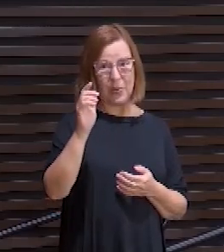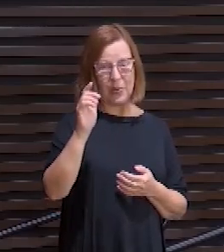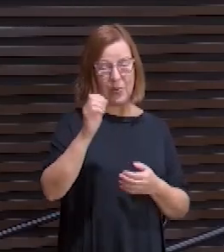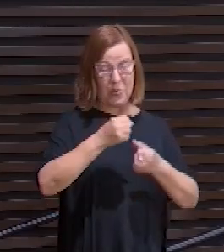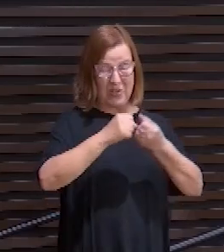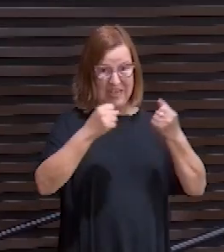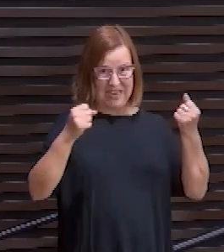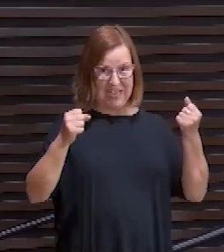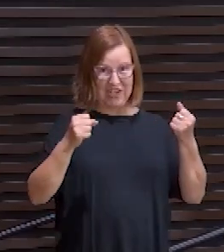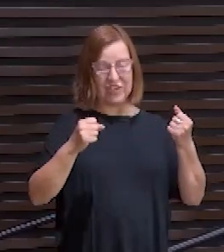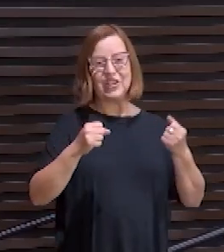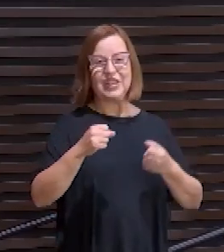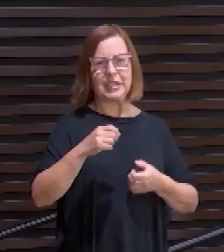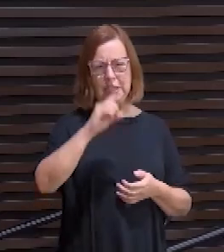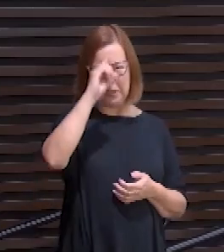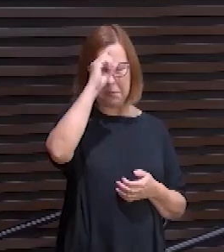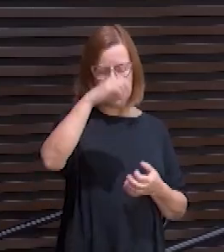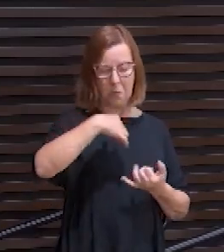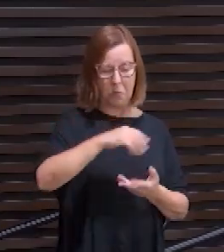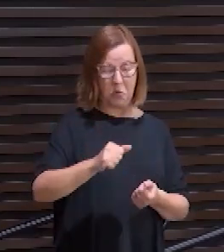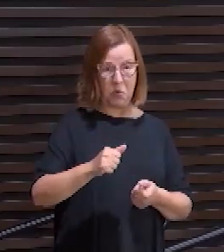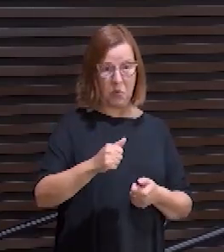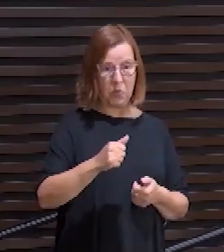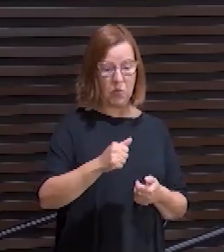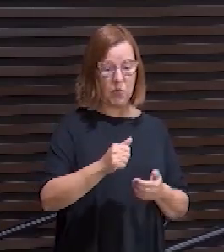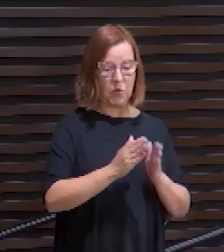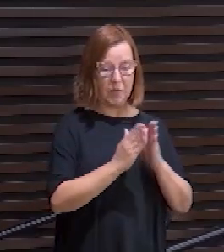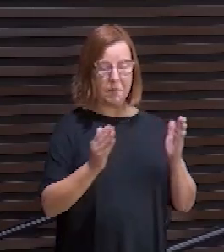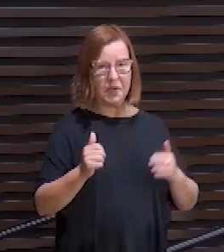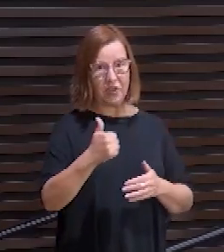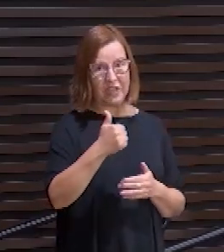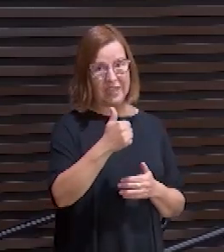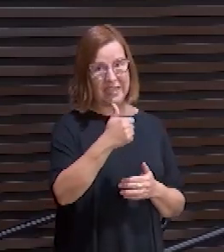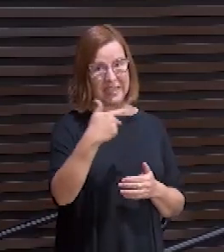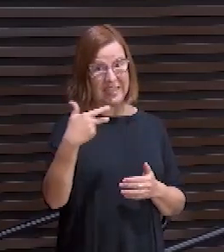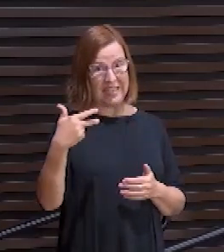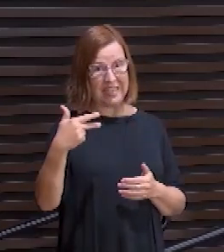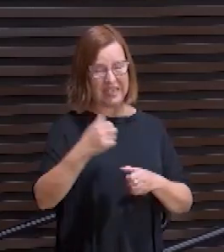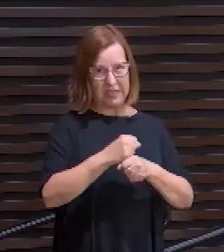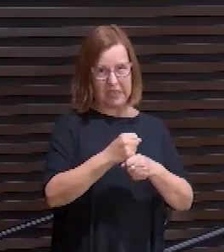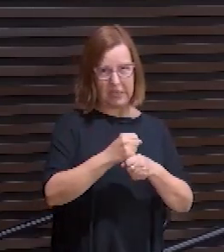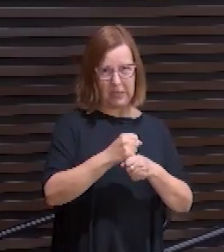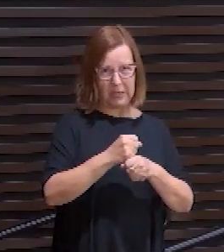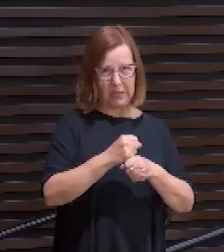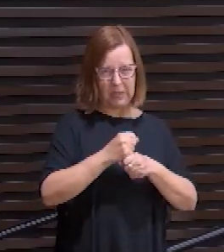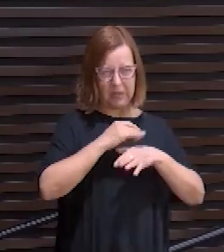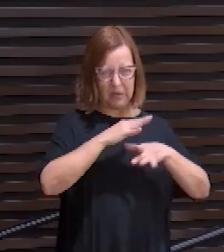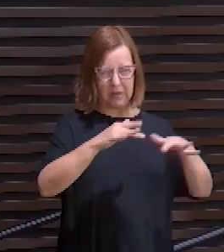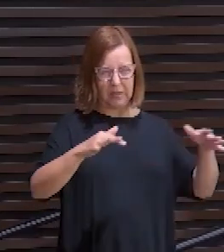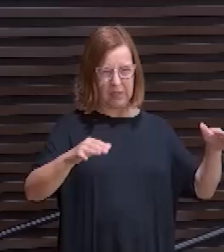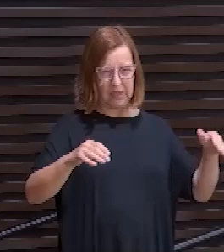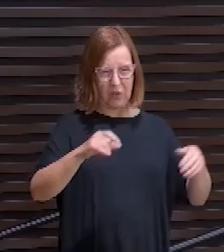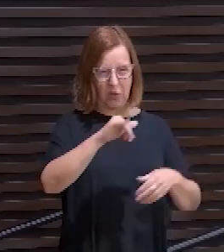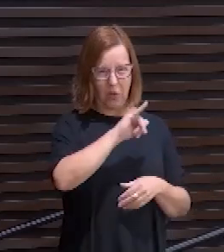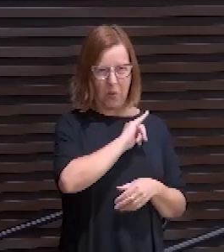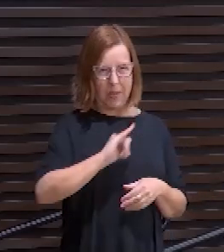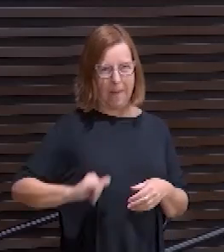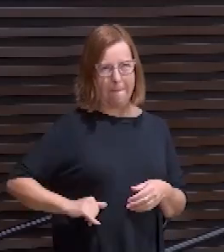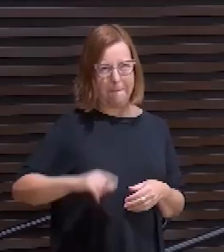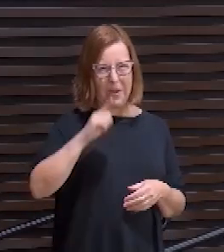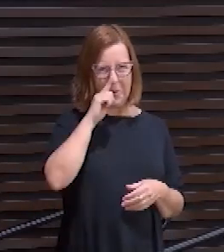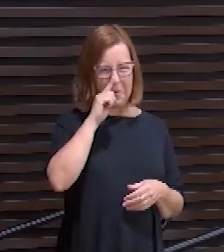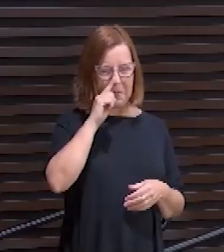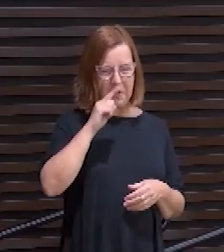anos. Em 13 anos, Alexandre Magno expandiu o Império Grego, o Império Macedônico por toda a